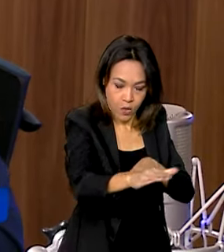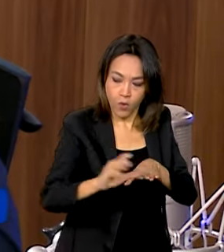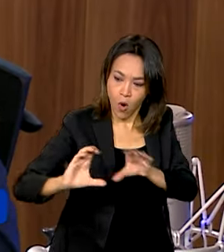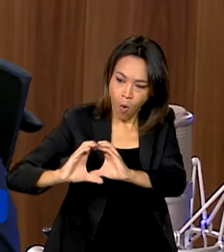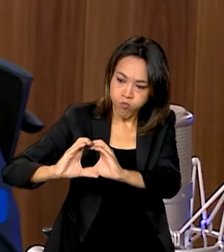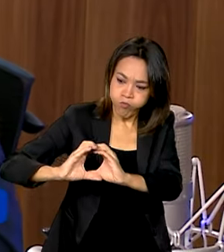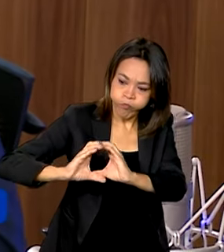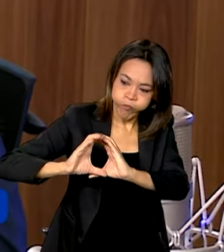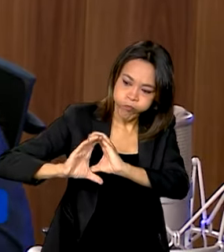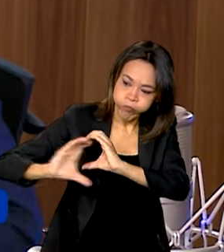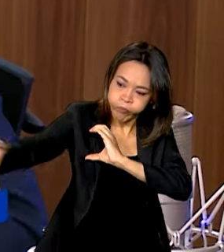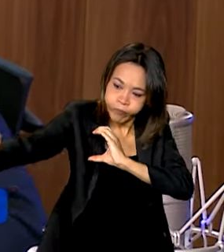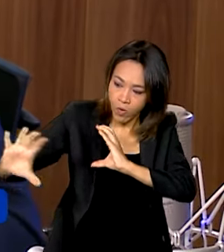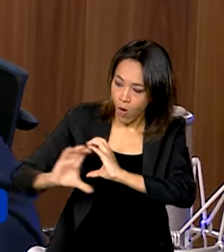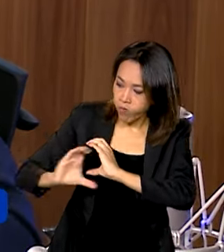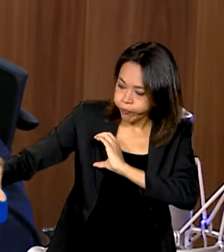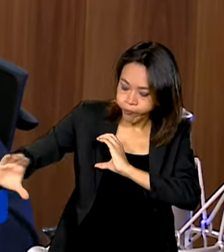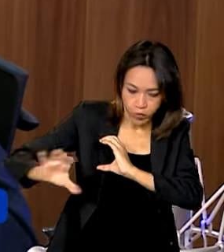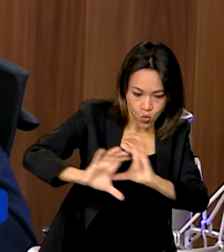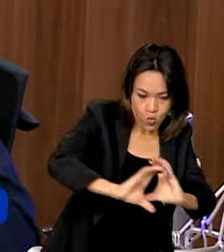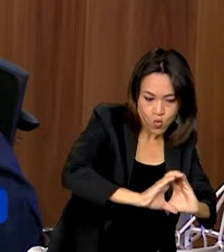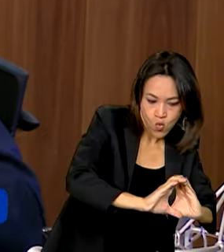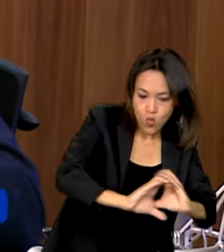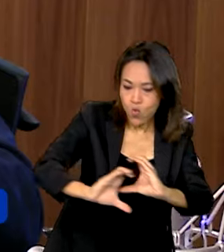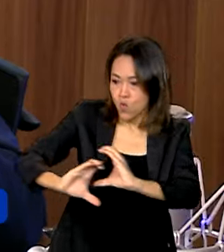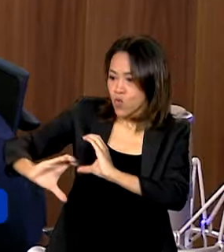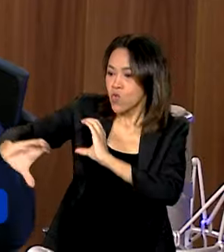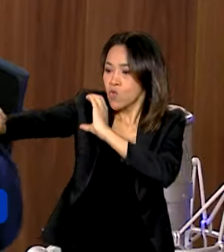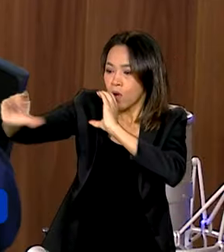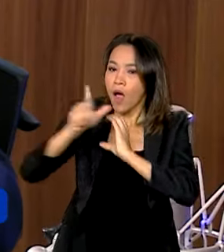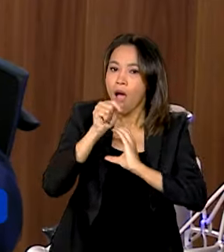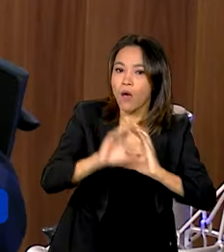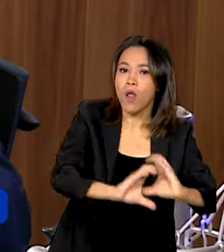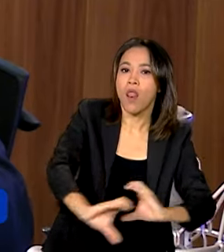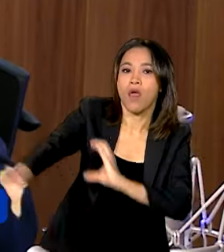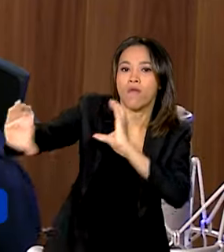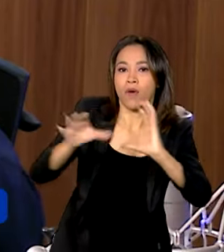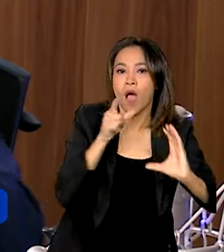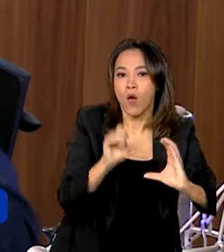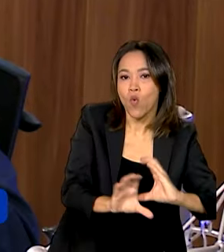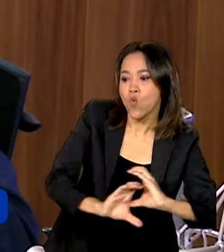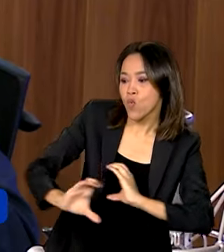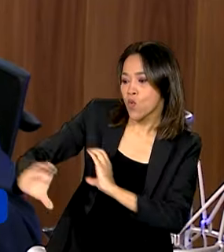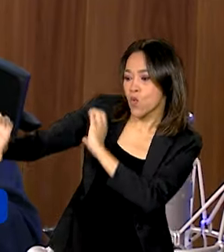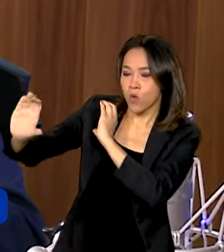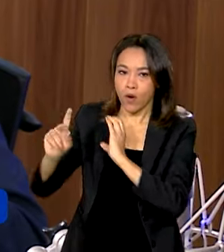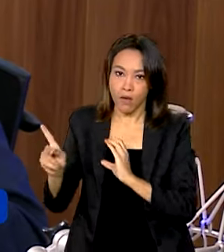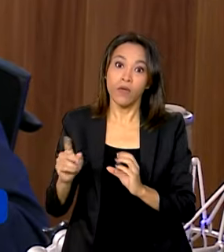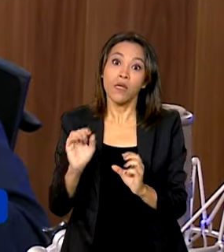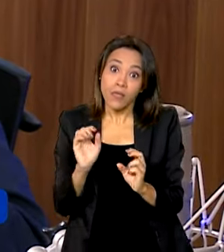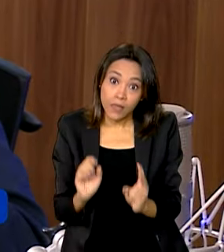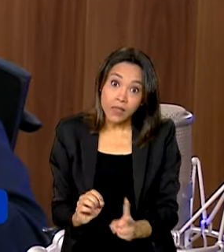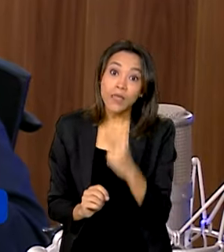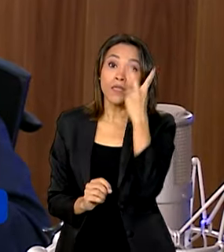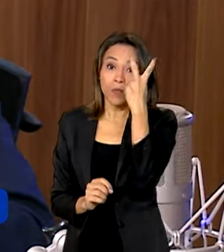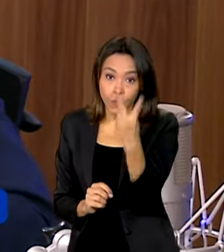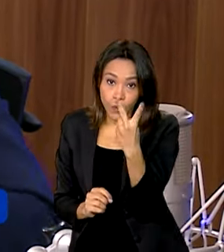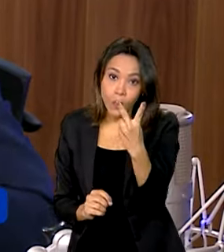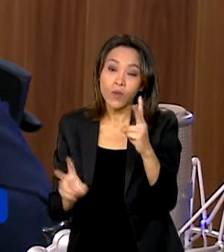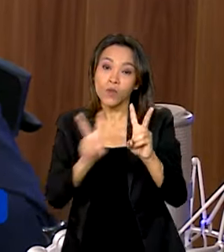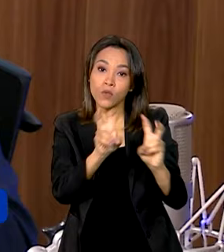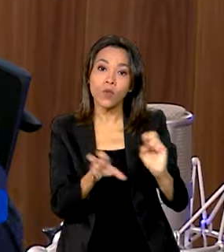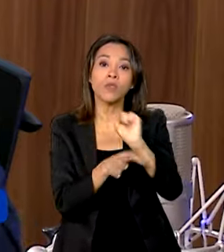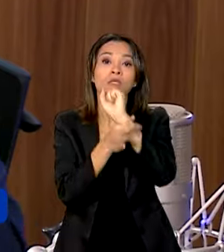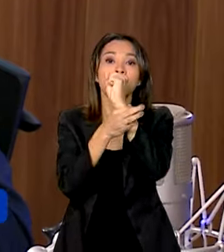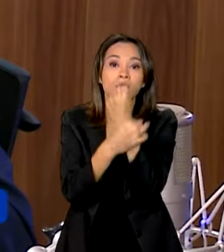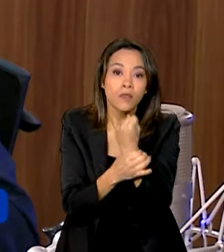Francisco certo e levar pras pessoas e tem mais 32 que estão relacionados à segurança hídrica que não